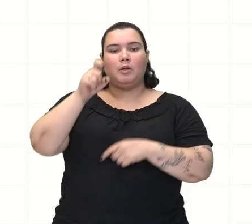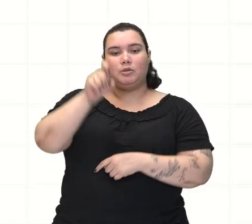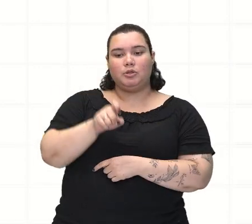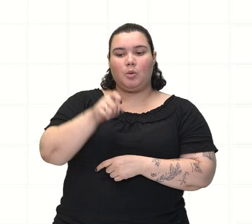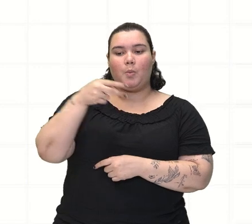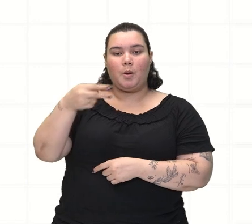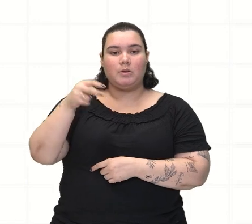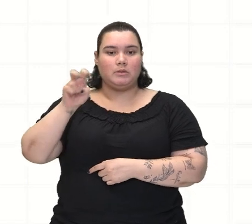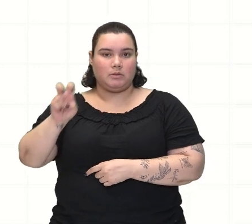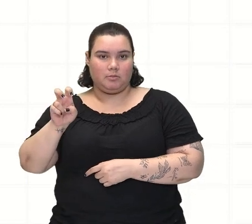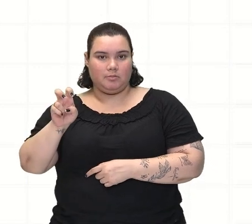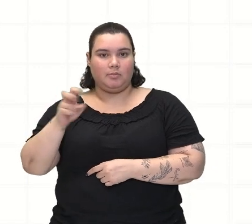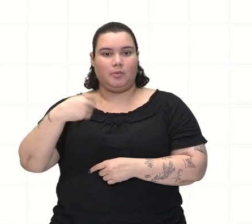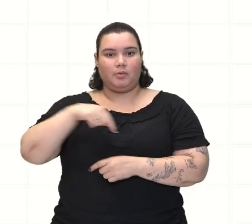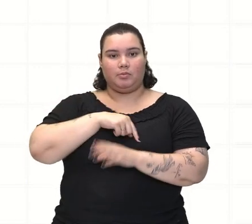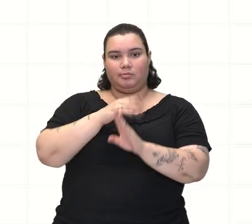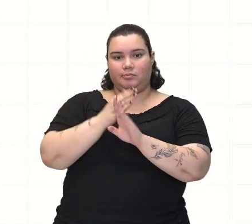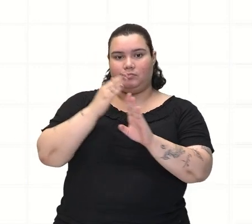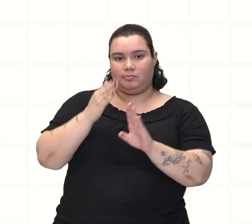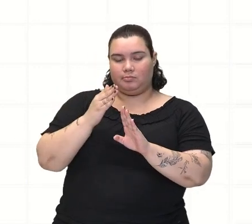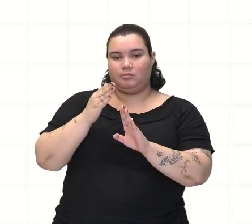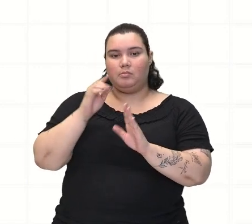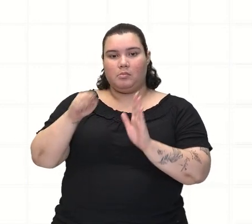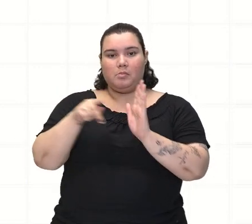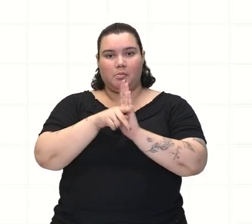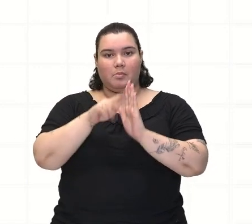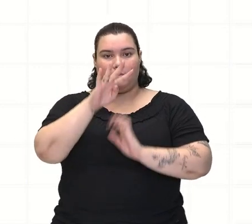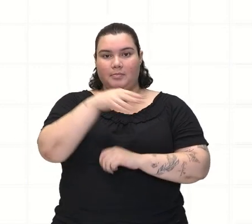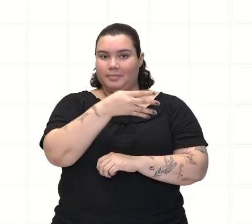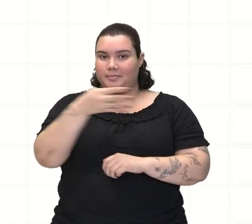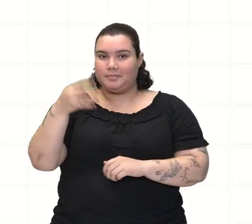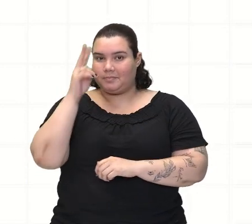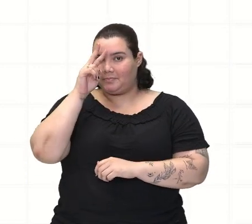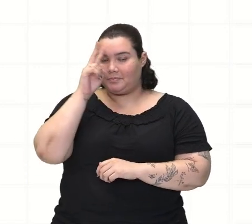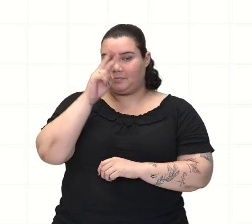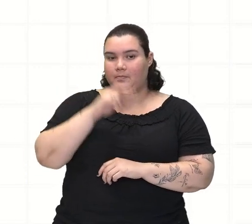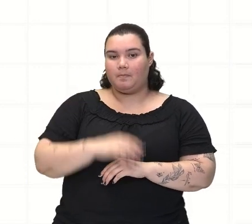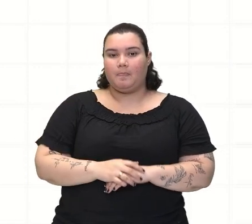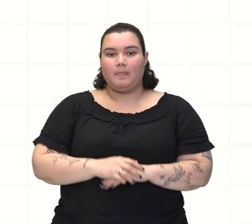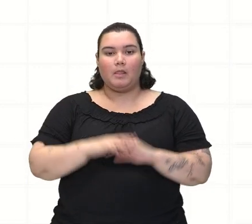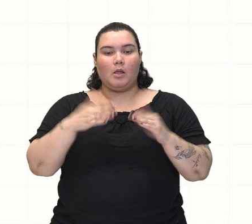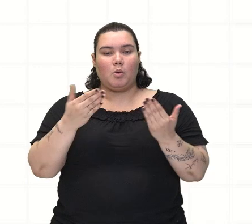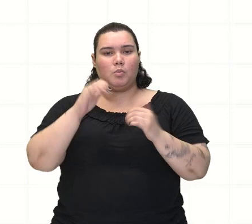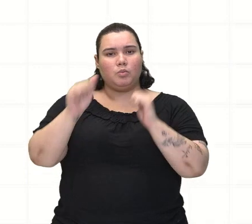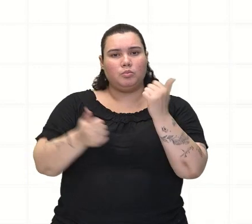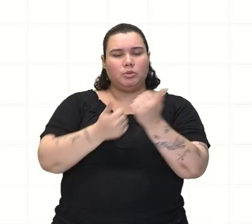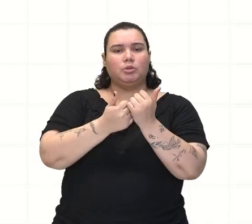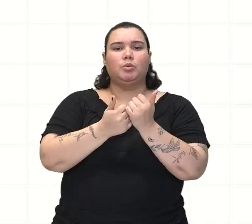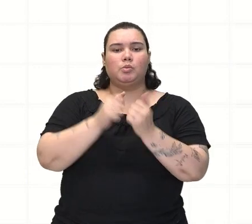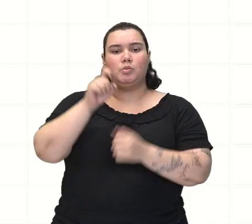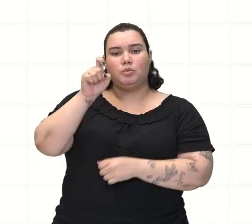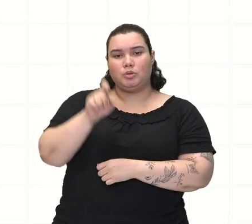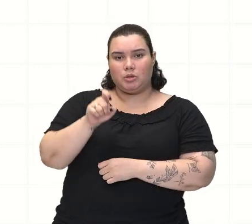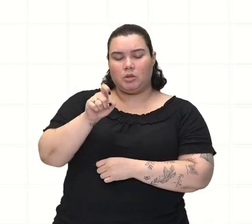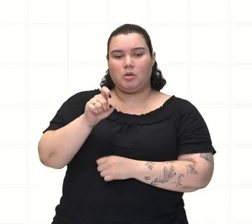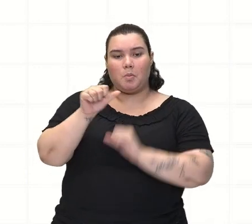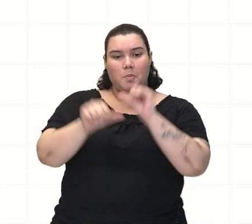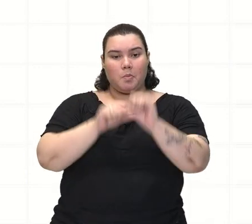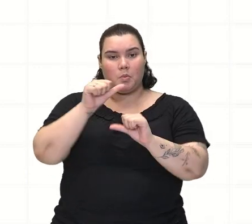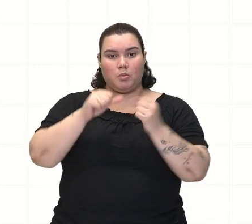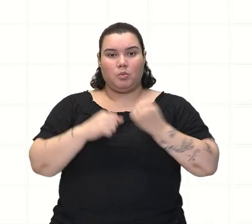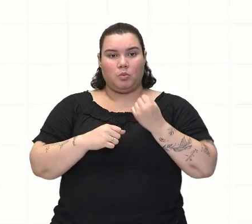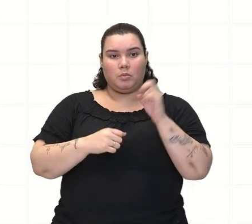a 5, como nós obtivemos lá naquela tabelinha. E aí, ó, substituindo o x por